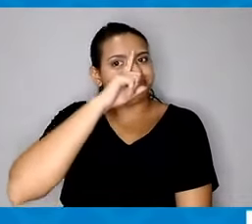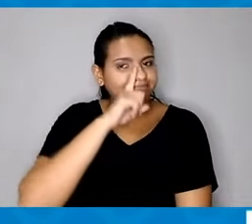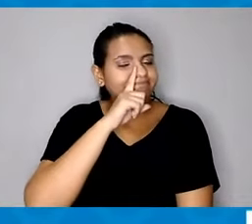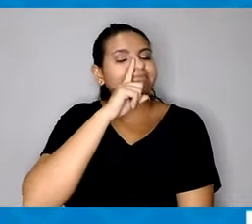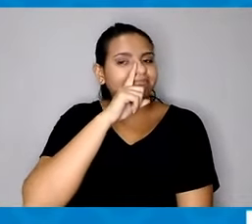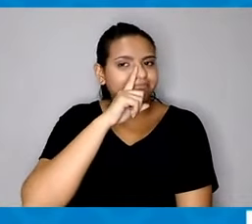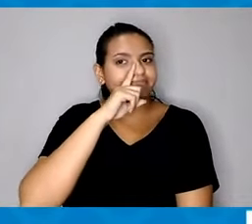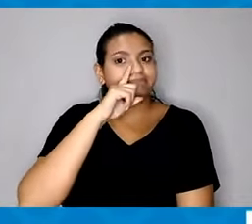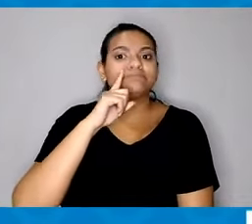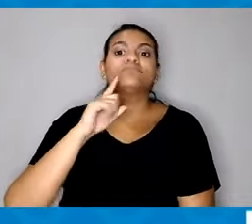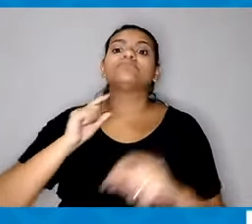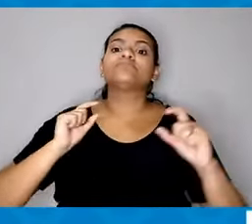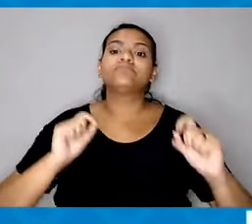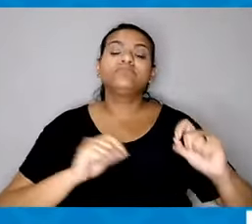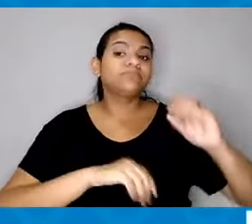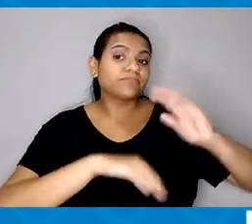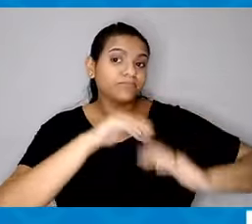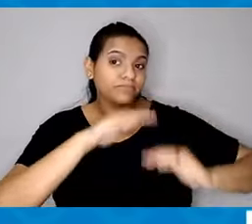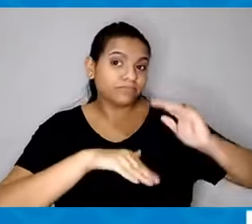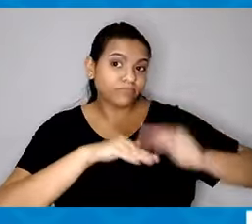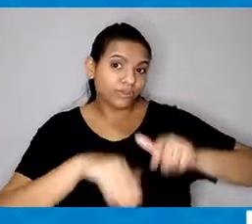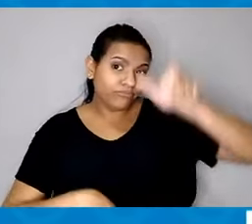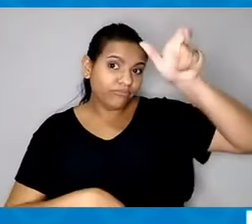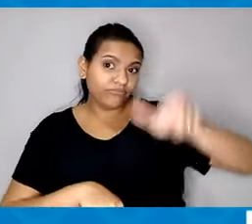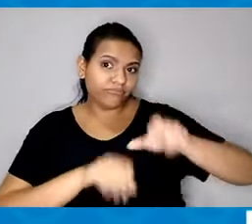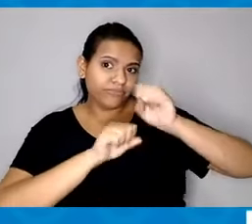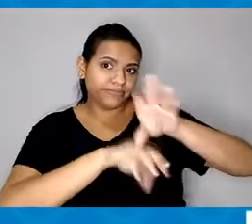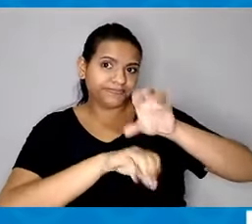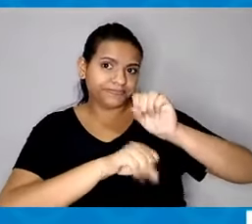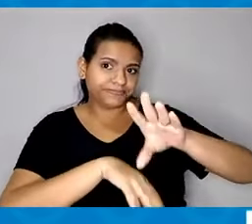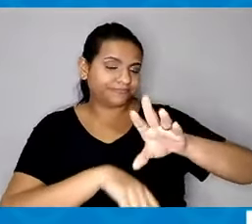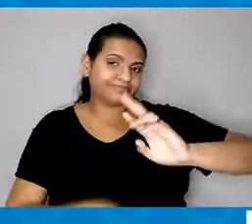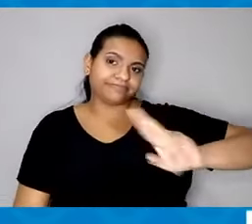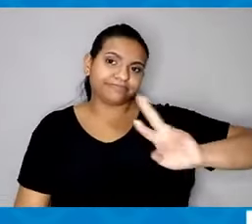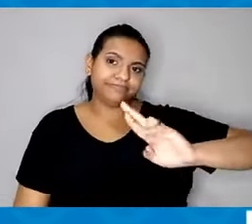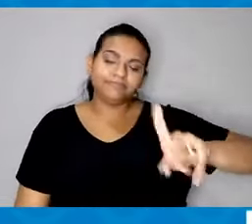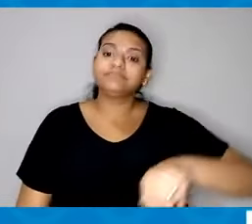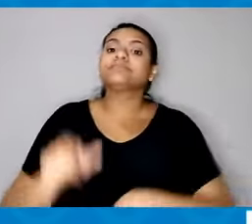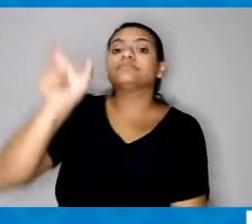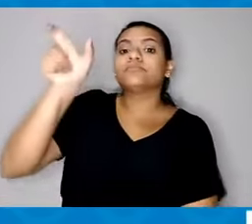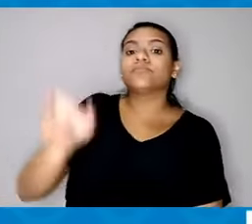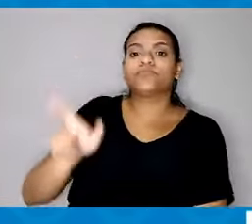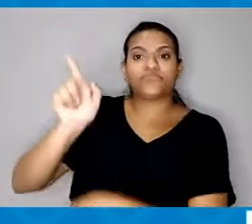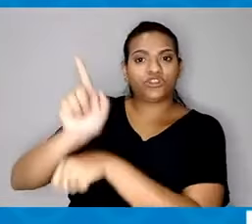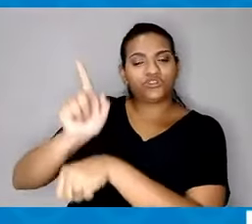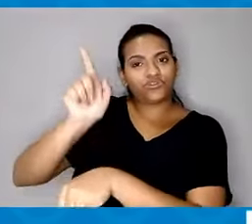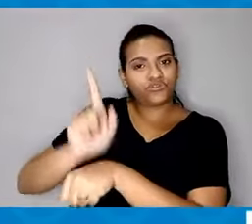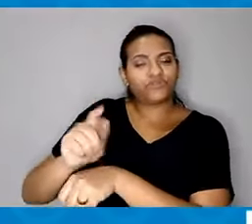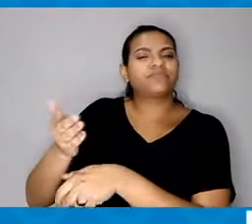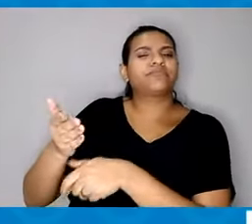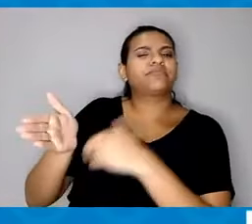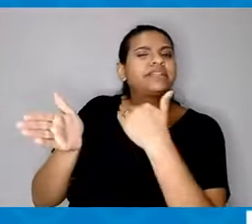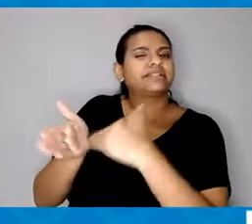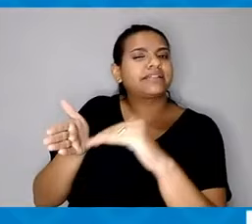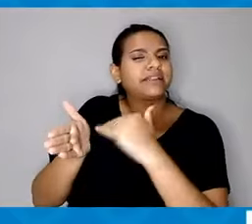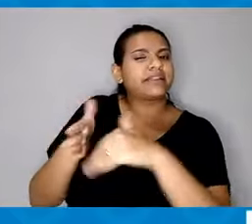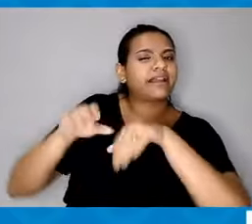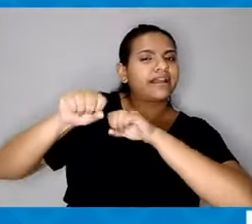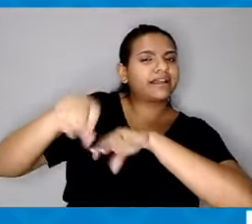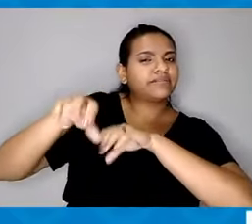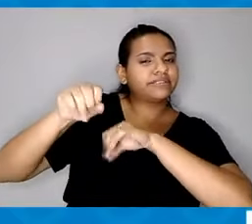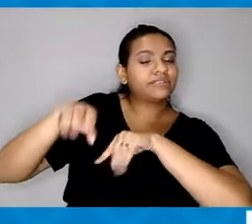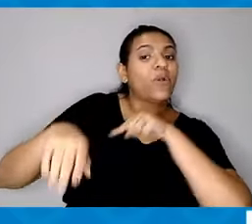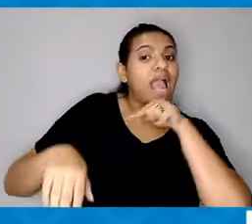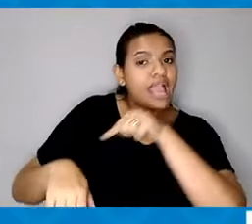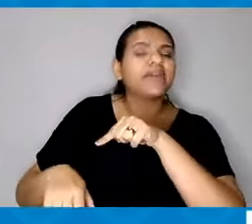uma habilidade que não é do educador, mas é do gestor da escola, da rede, do secretário de educação, que